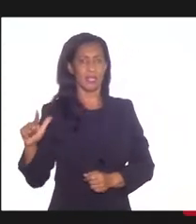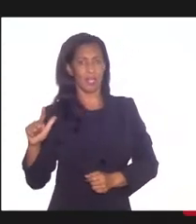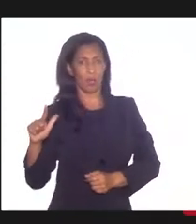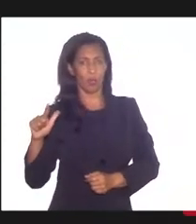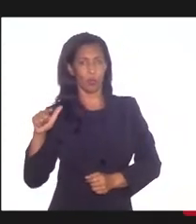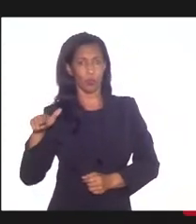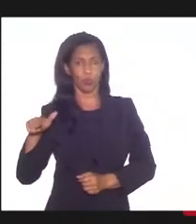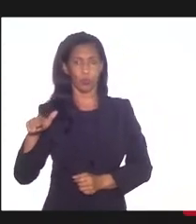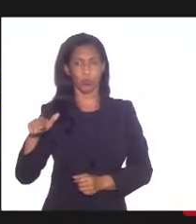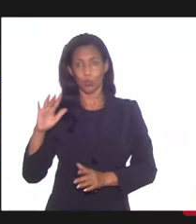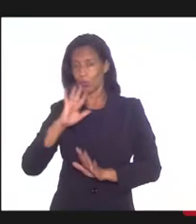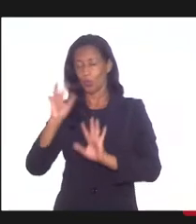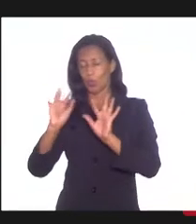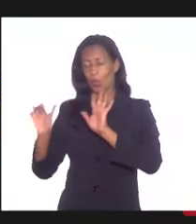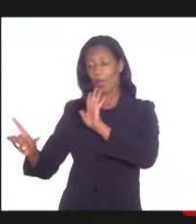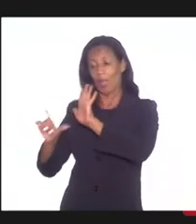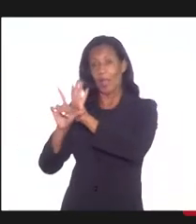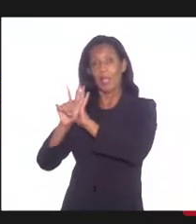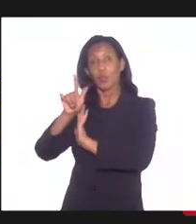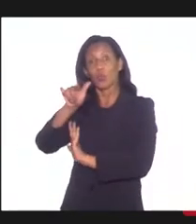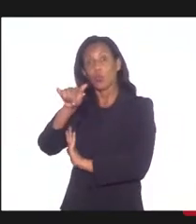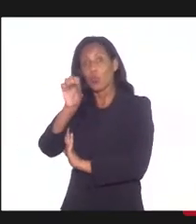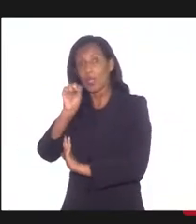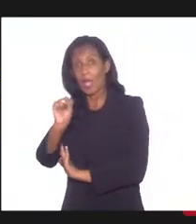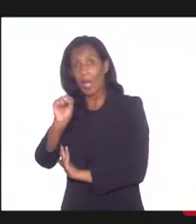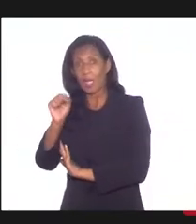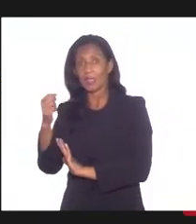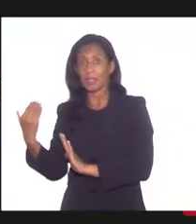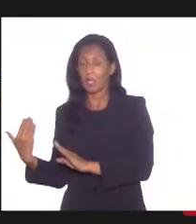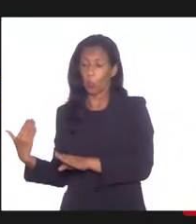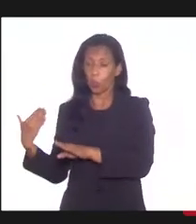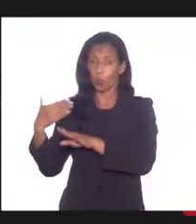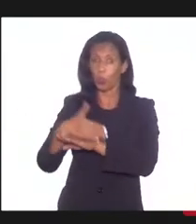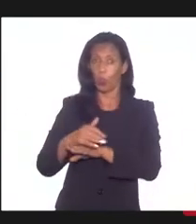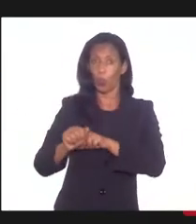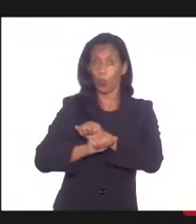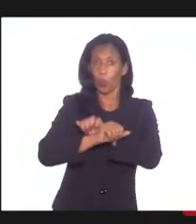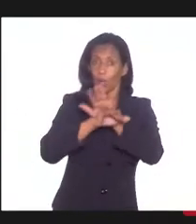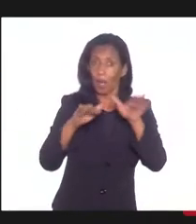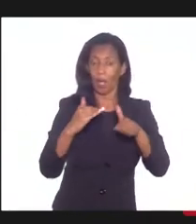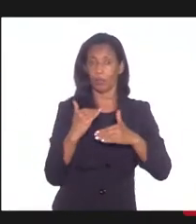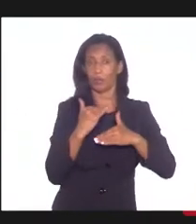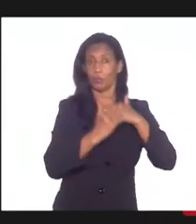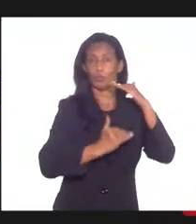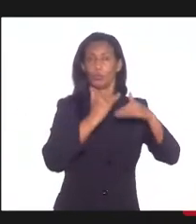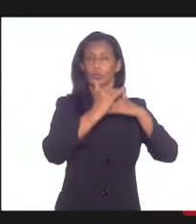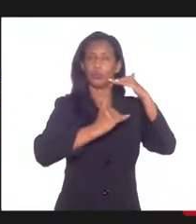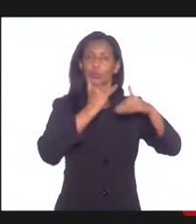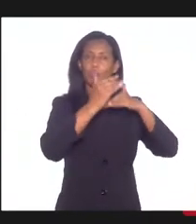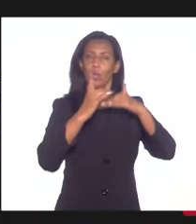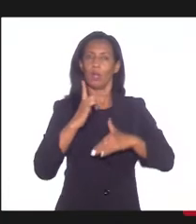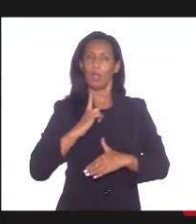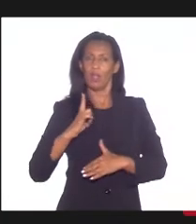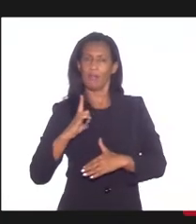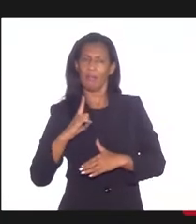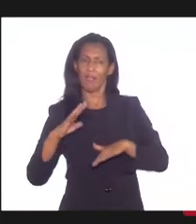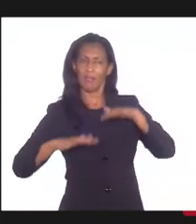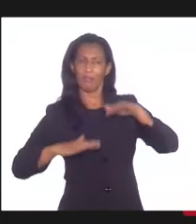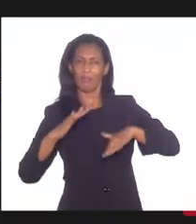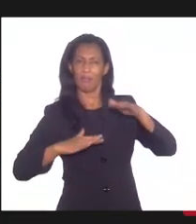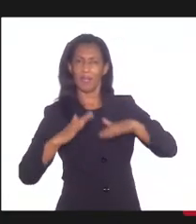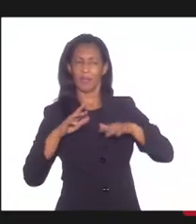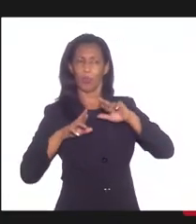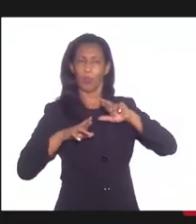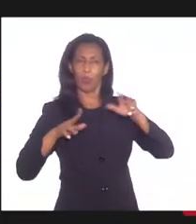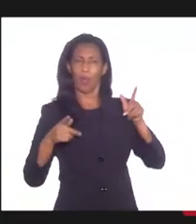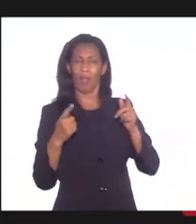do pré-sal não, a última lei do gás, ela não enfrentou claramente esses processos, ou de uma certa compulsoriedade do aumento